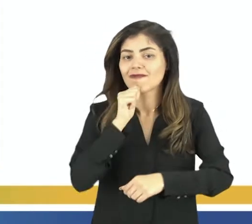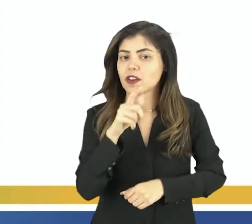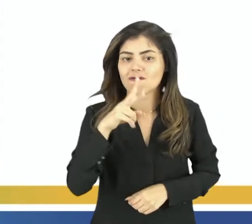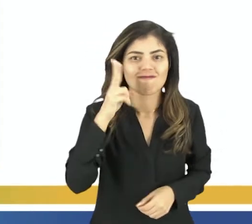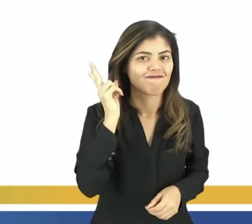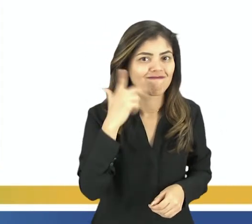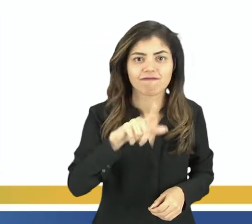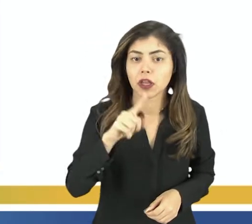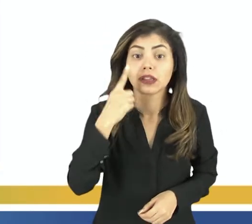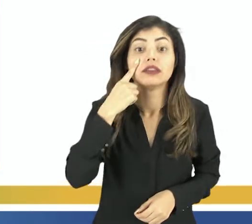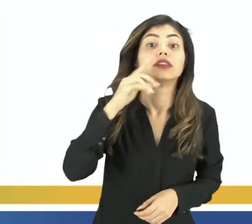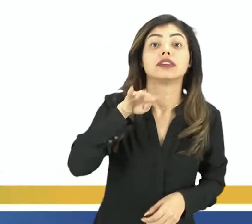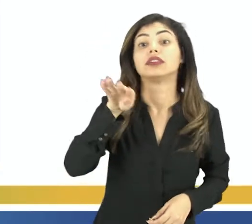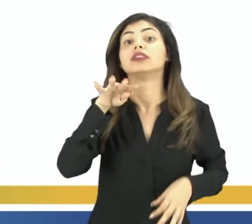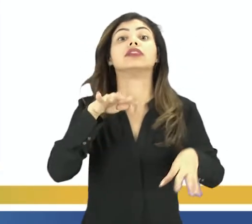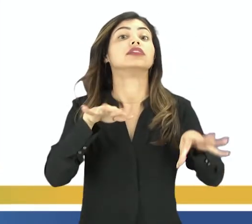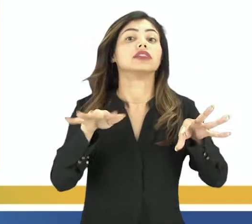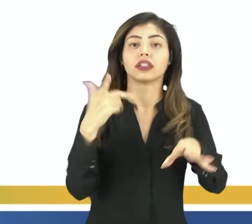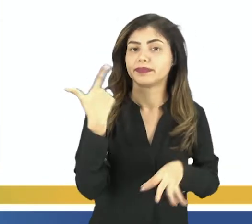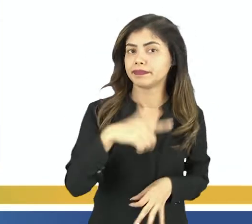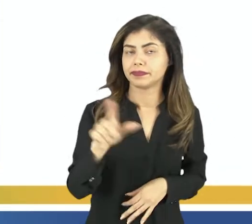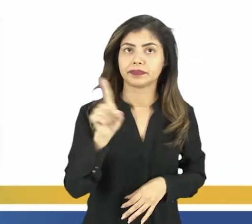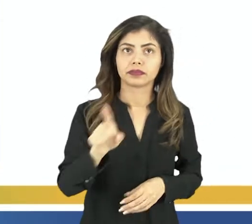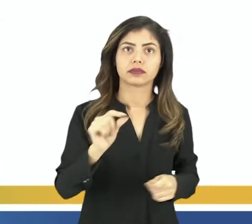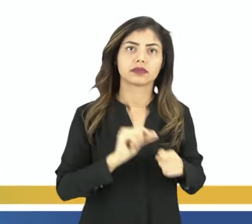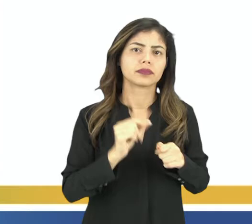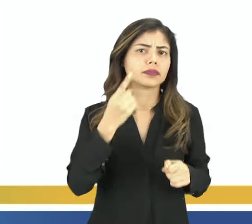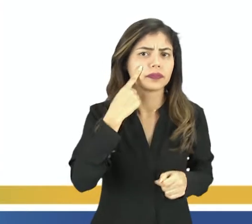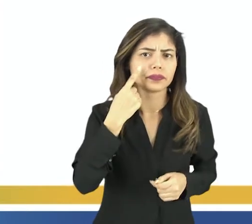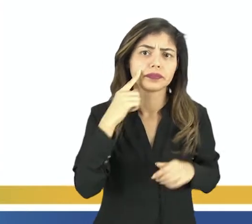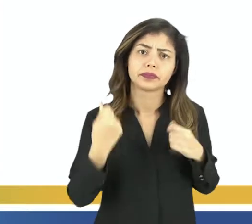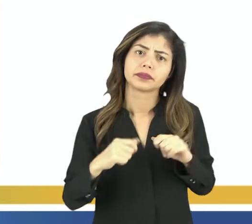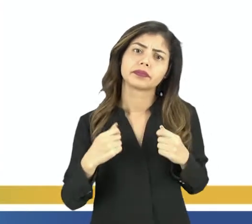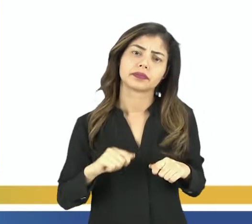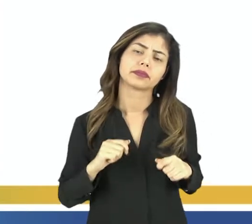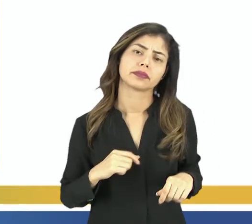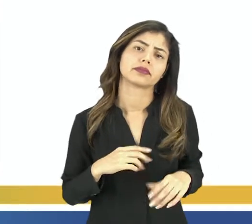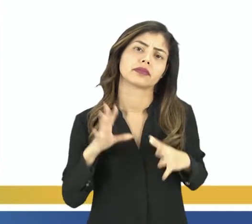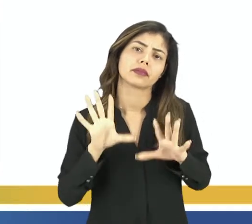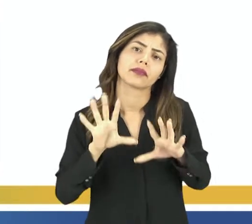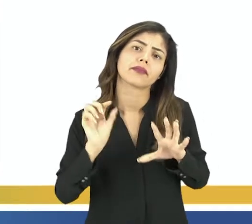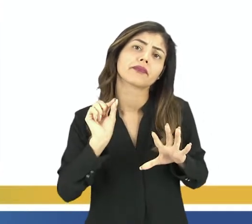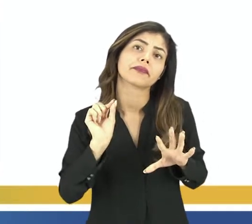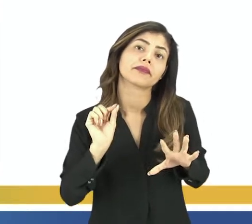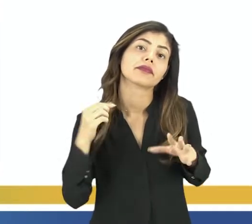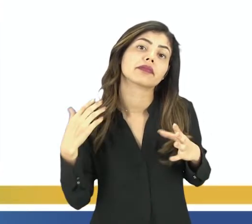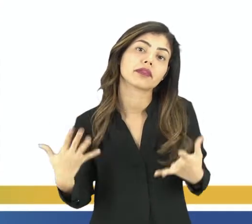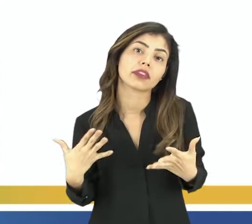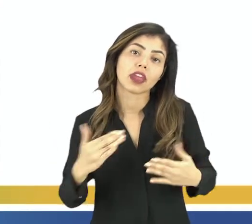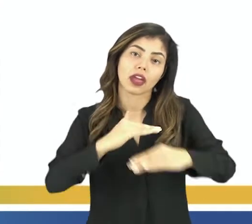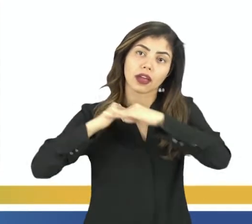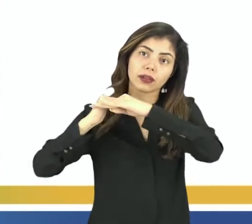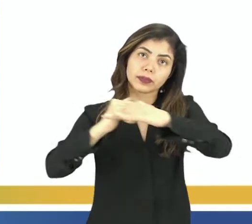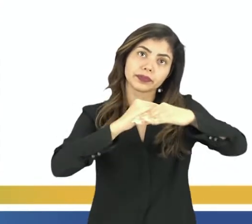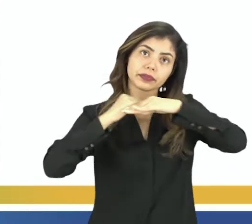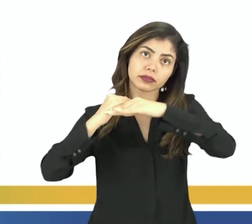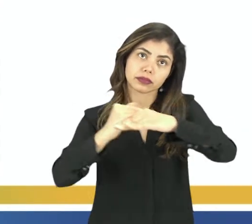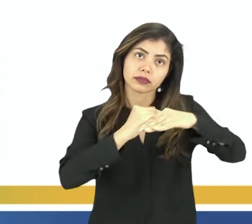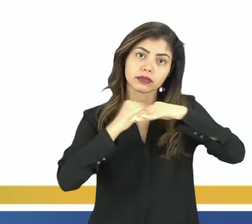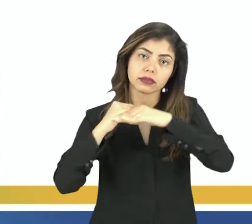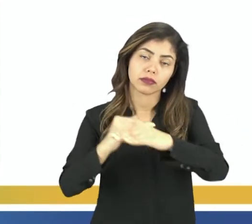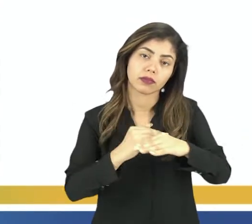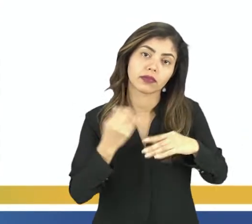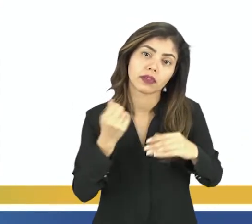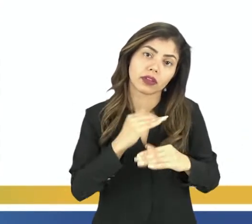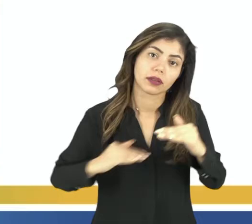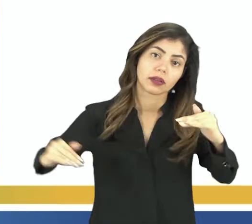não consegue ver aquele evento. Então, o que nós vamos precisar? O que nós temos aí? Nós temos a igualdade, mas a